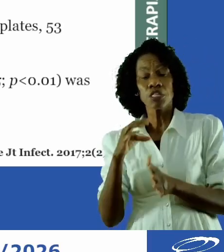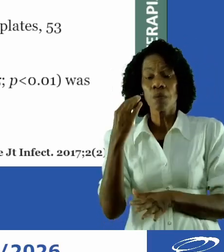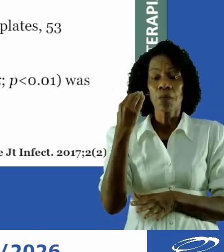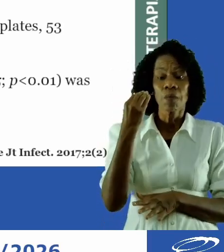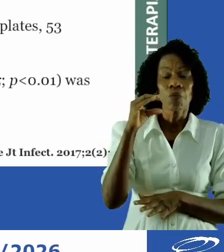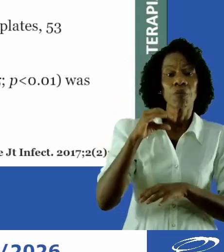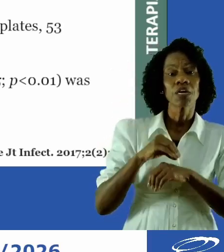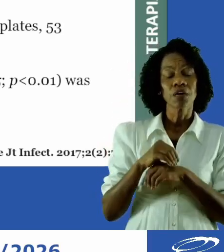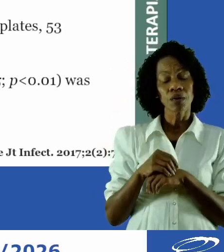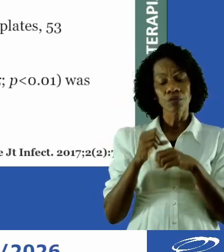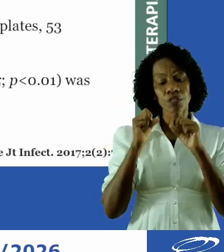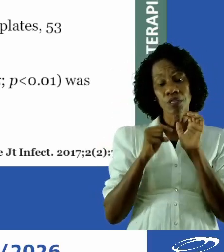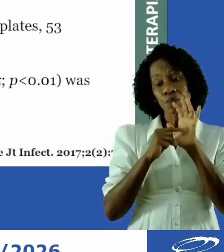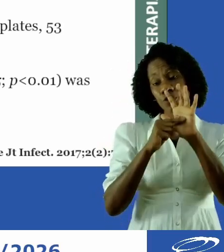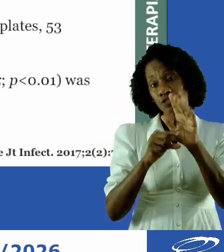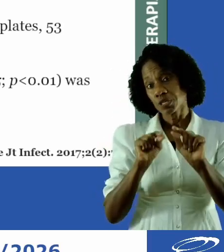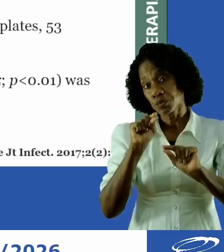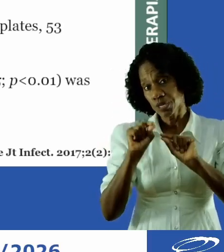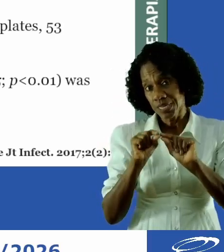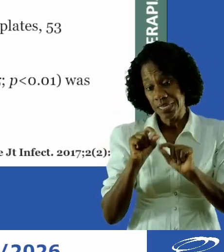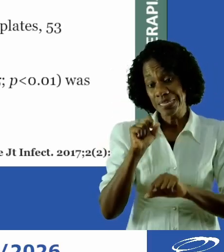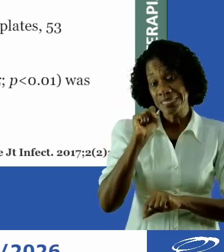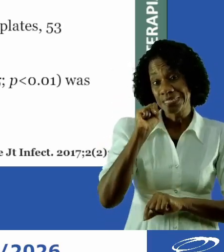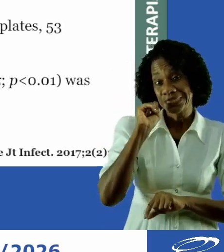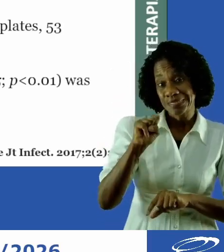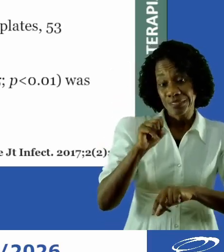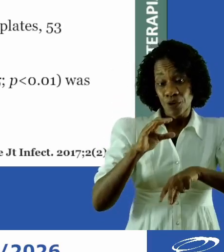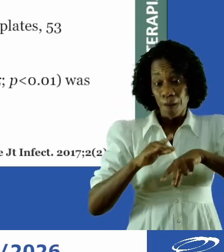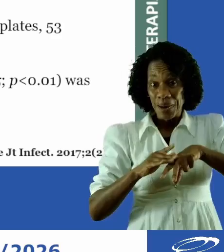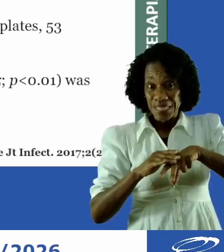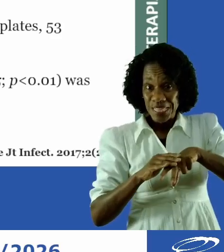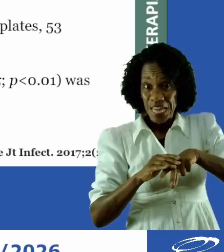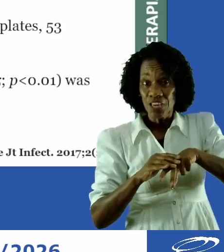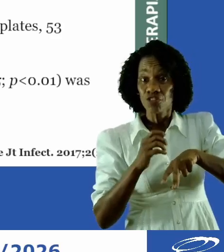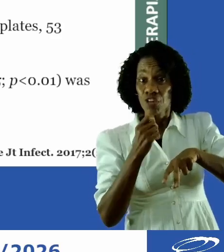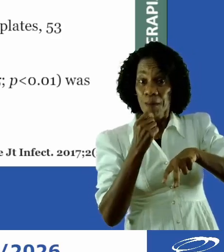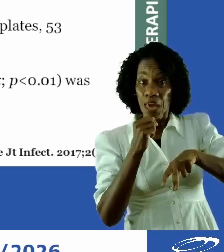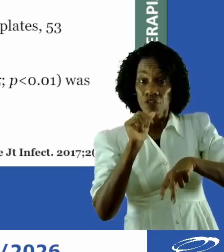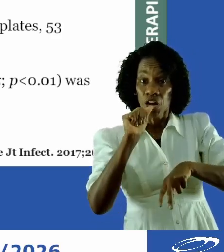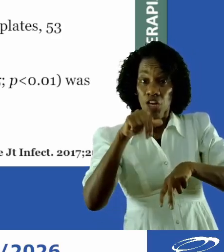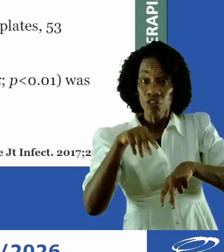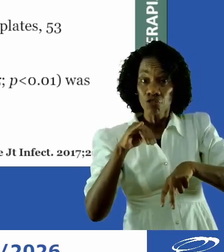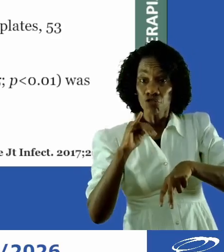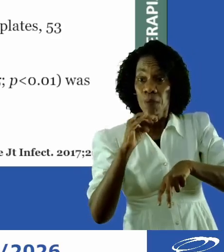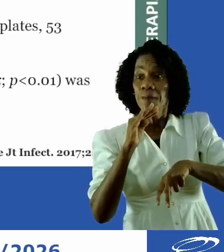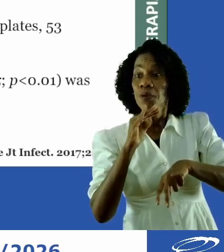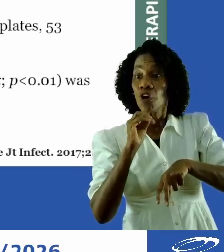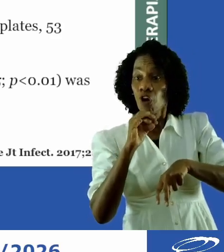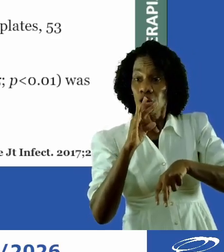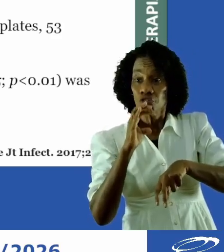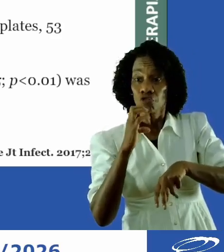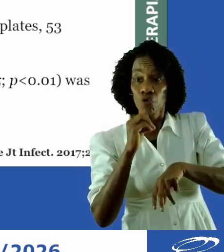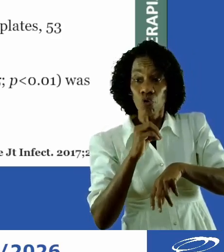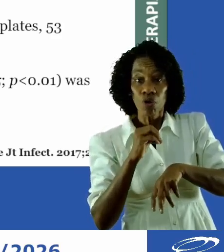disse o seguinte: ó, se o seu paciente usa antibiótico prévio por qualquer coisa, sabe aquela bacteriúria assintomática que aquela senhora que vai fazer uma